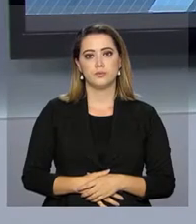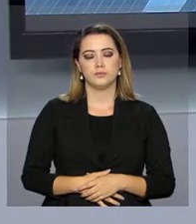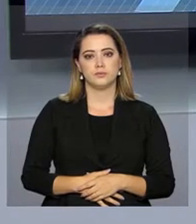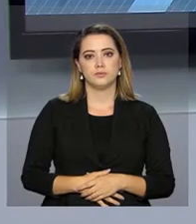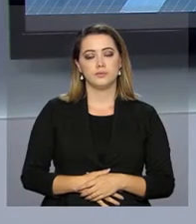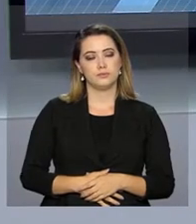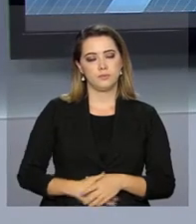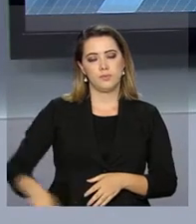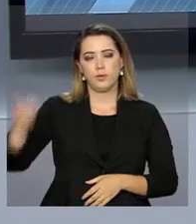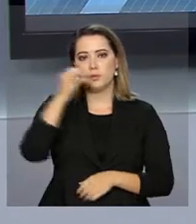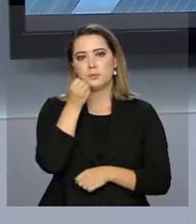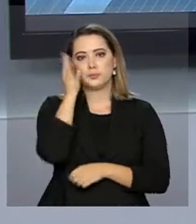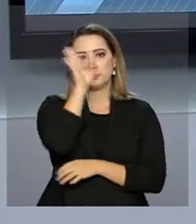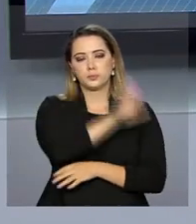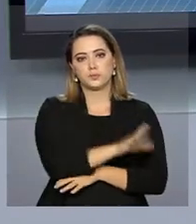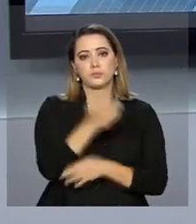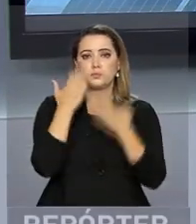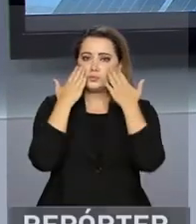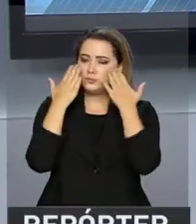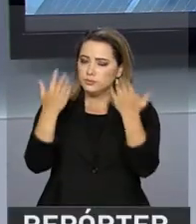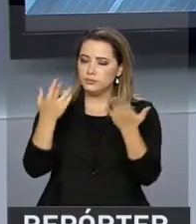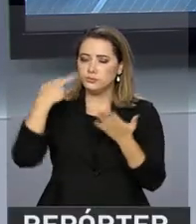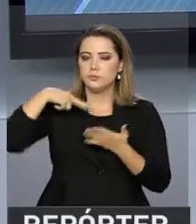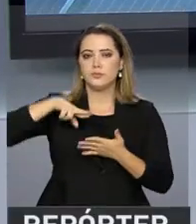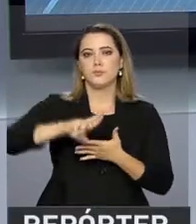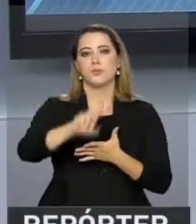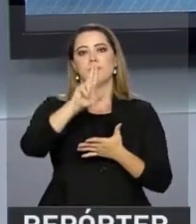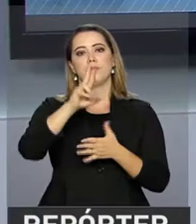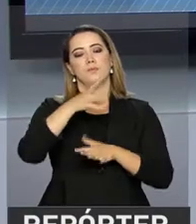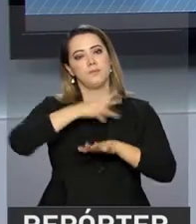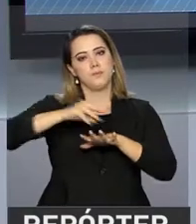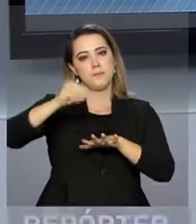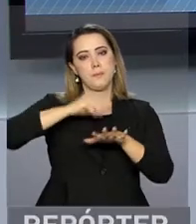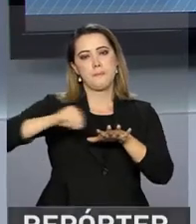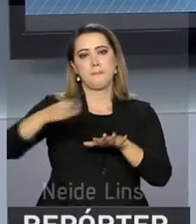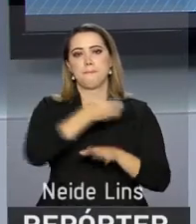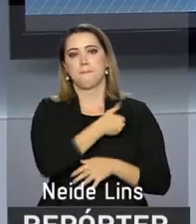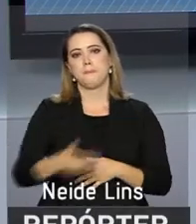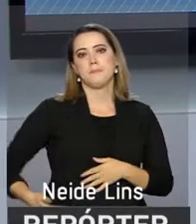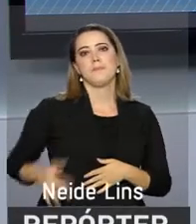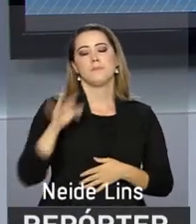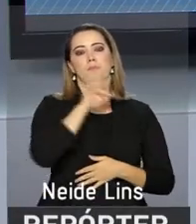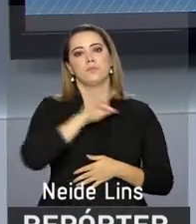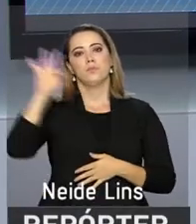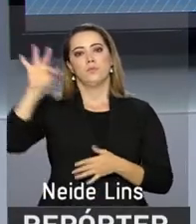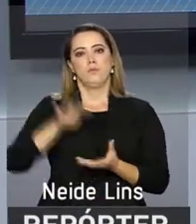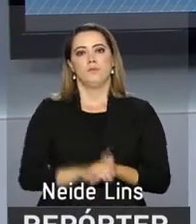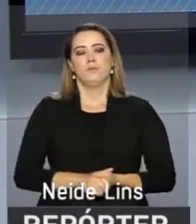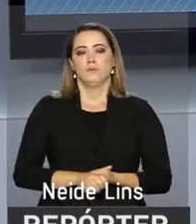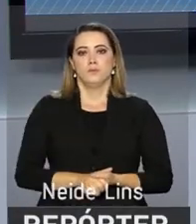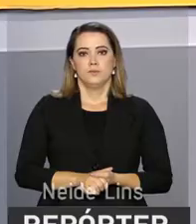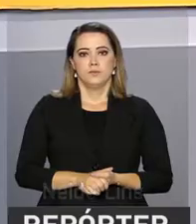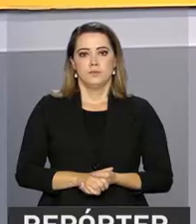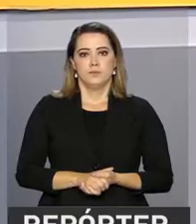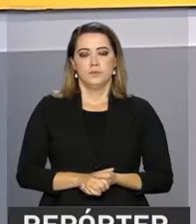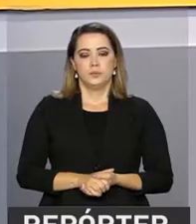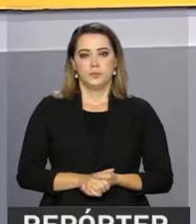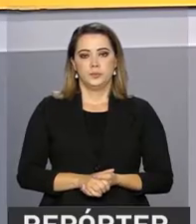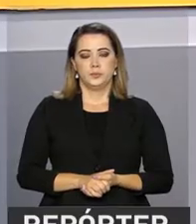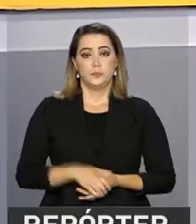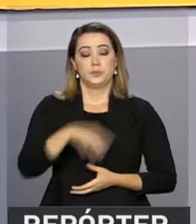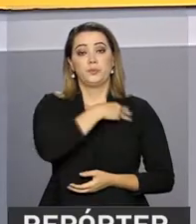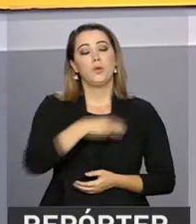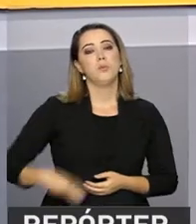olá boa tarde começa agora mais uma edição do repórter nbr com as notícias do governo federal o